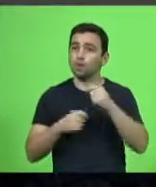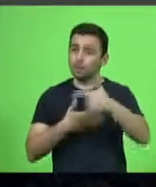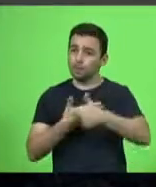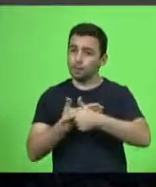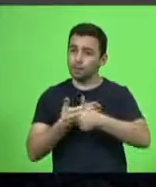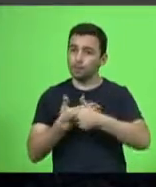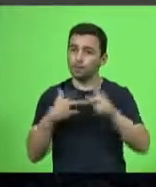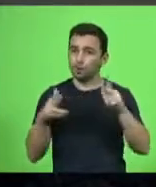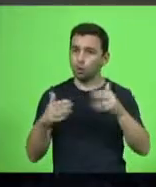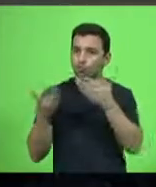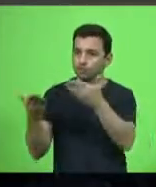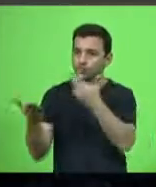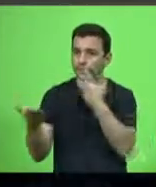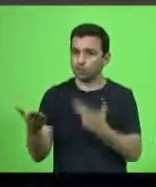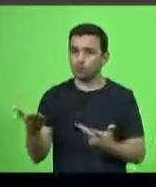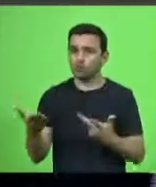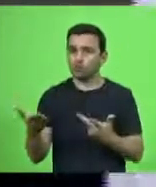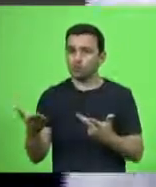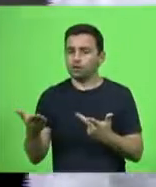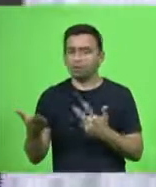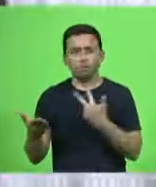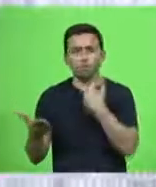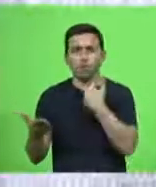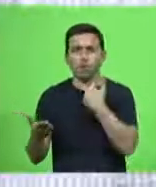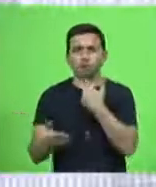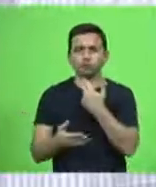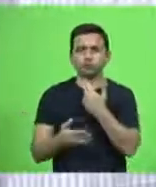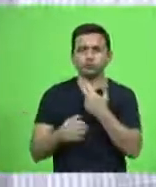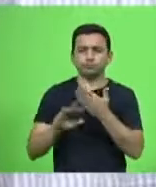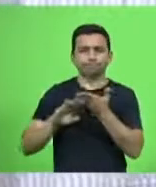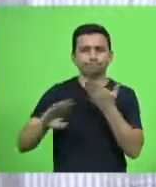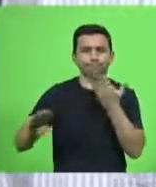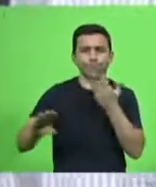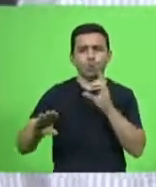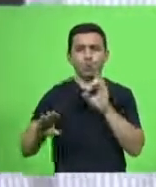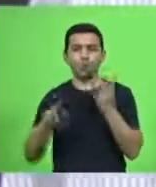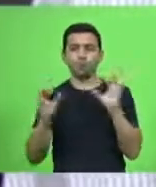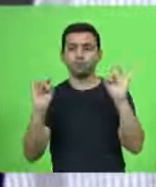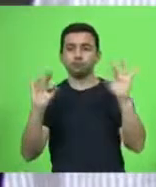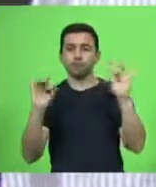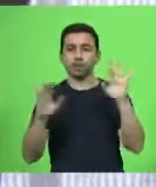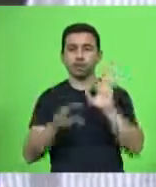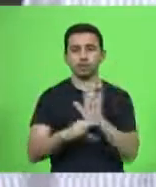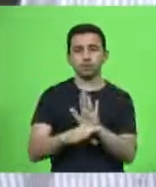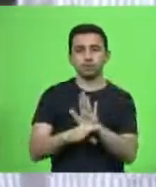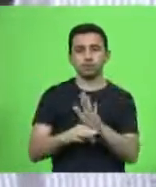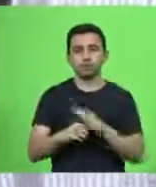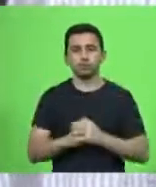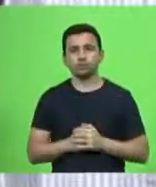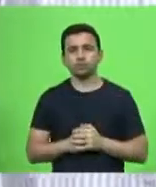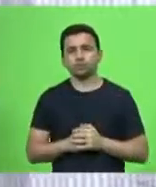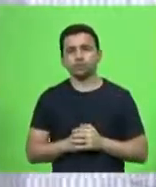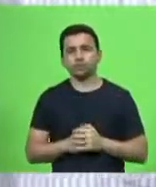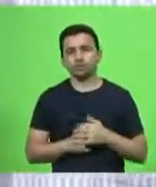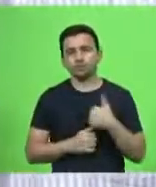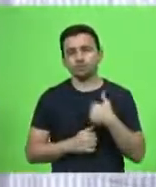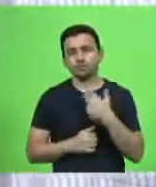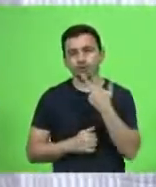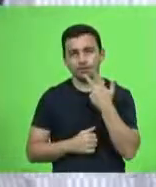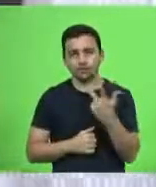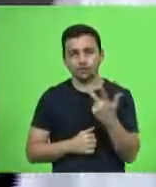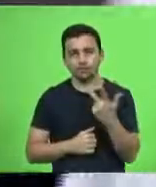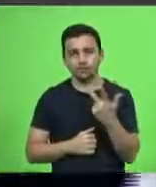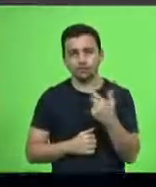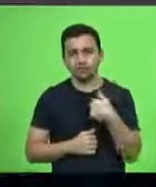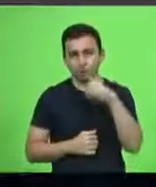Vossa Excelência diz, sem discriminar ou privilegiar alguém. Coloco aqui, e não tenho